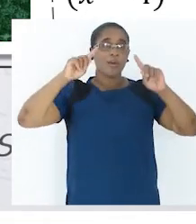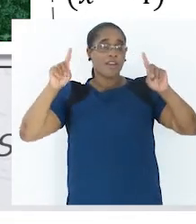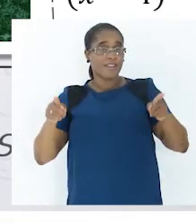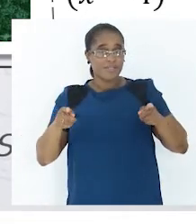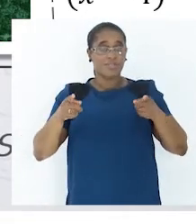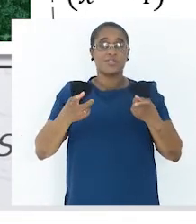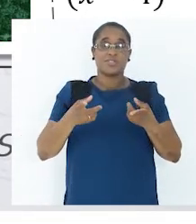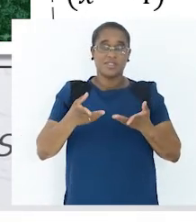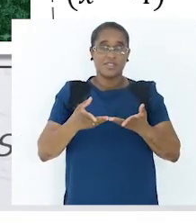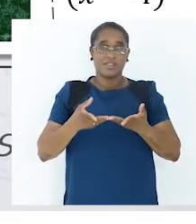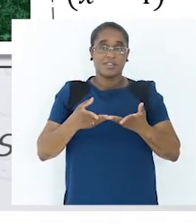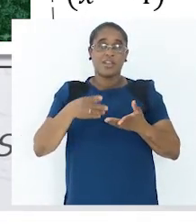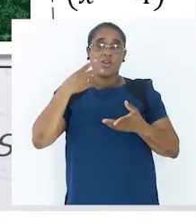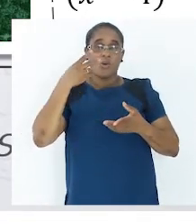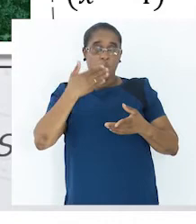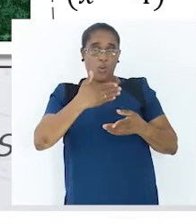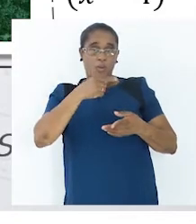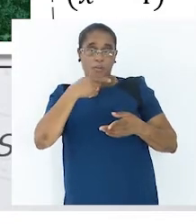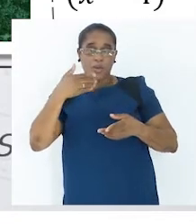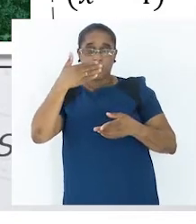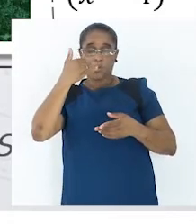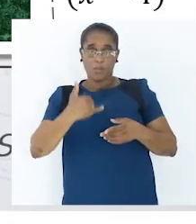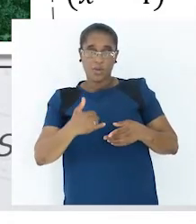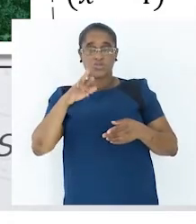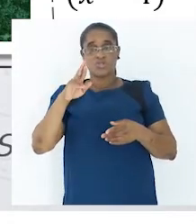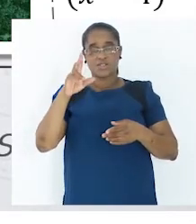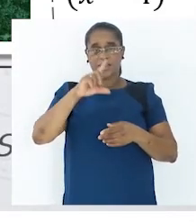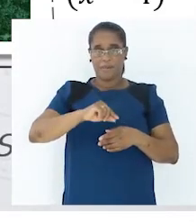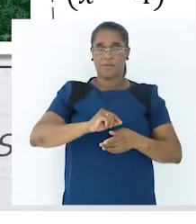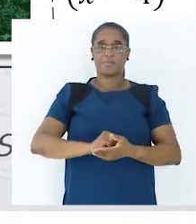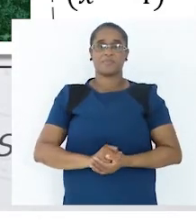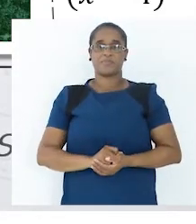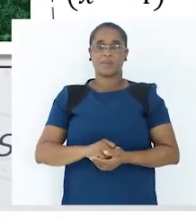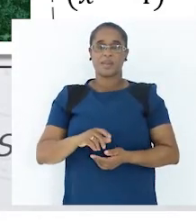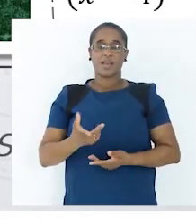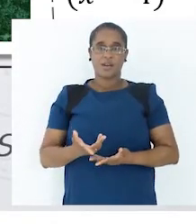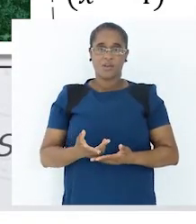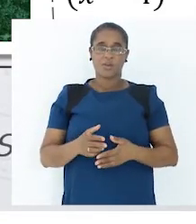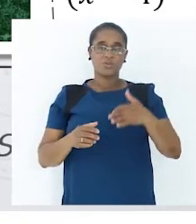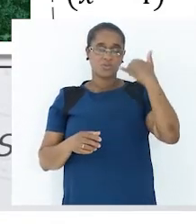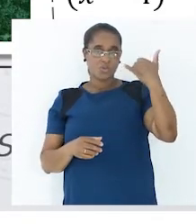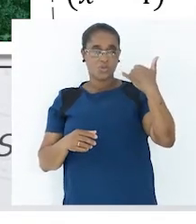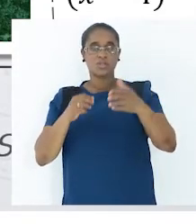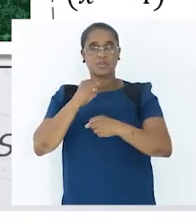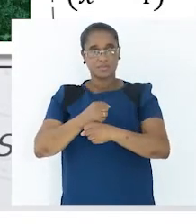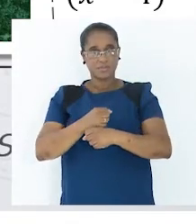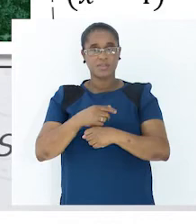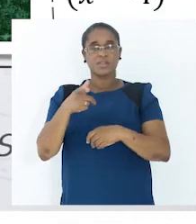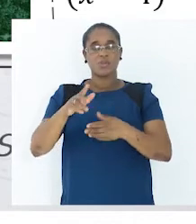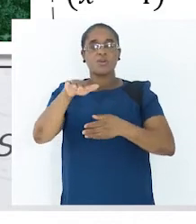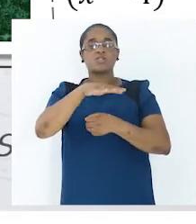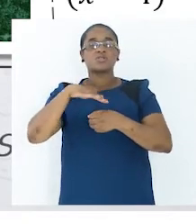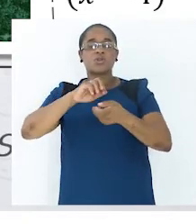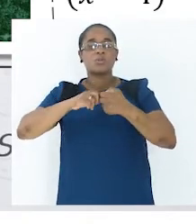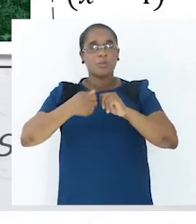parênteses com 1 menos 1 meio de x também. E no segundo exercício, propõe-se uma situação-problema em